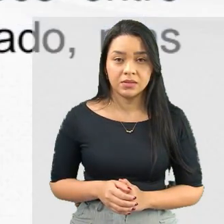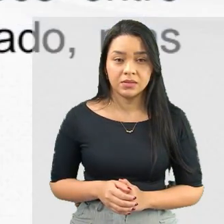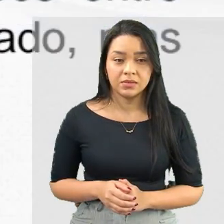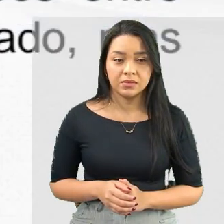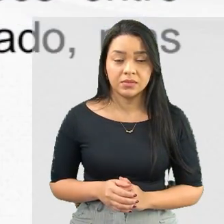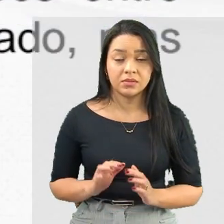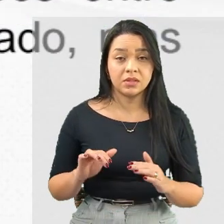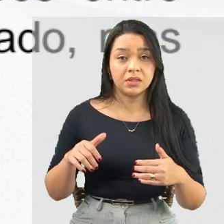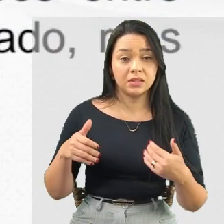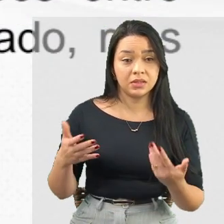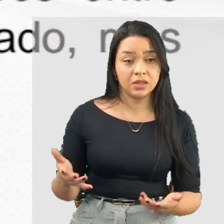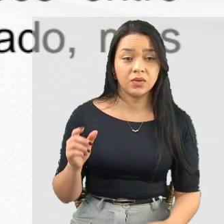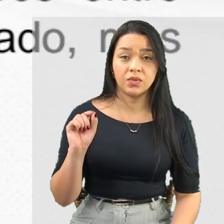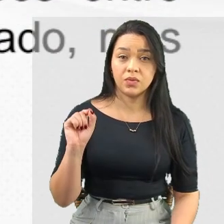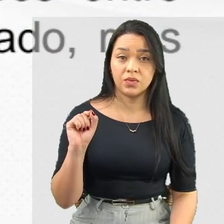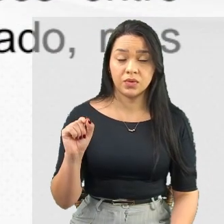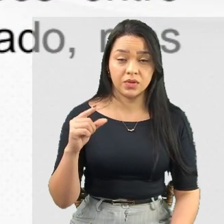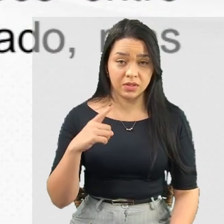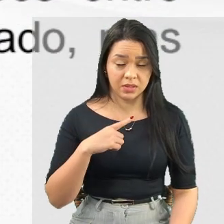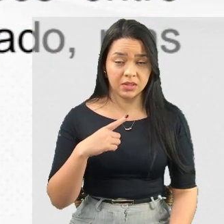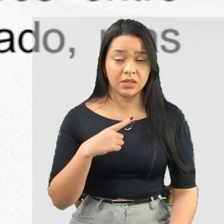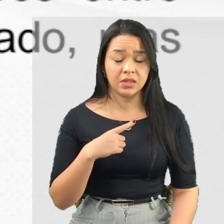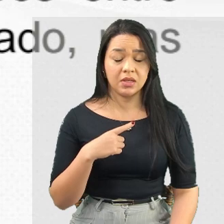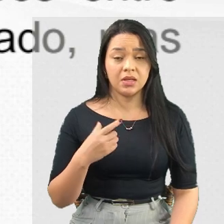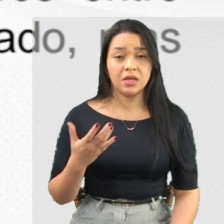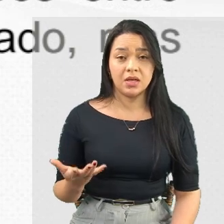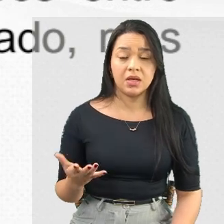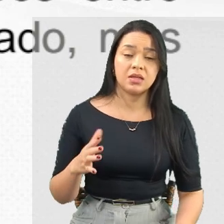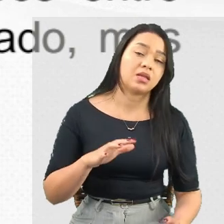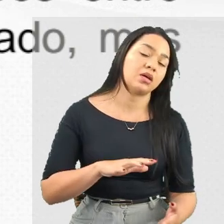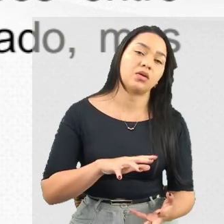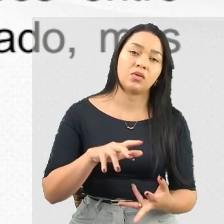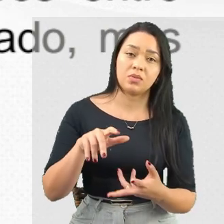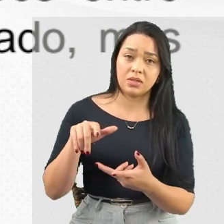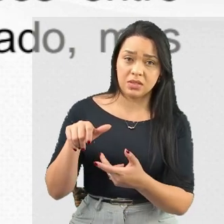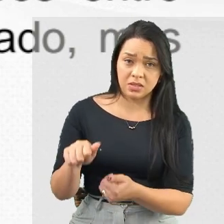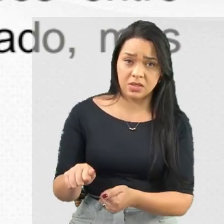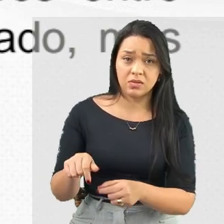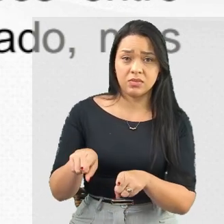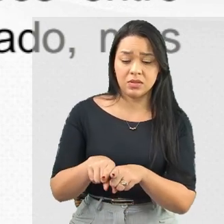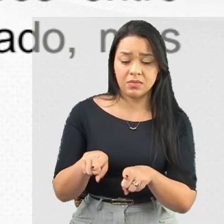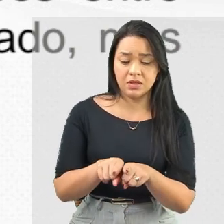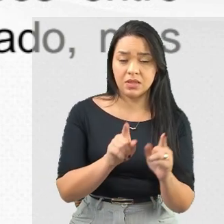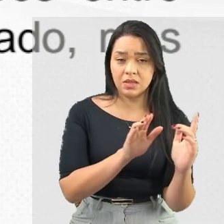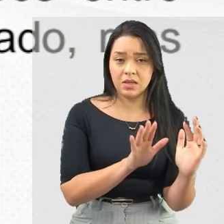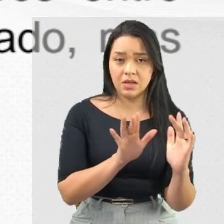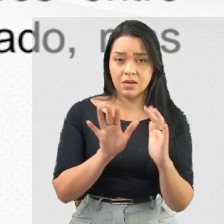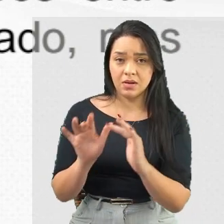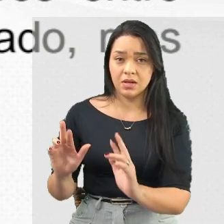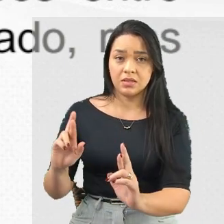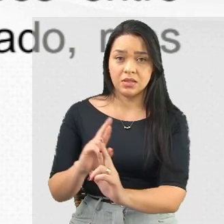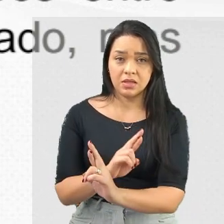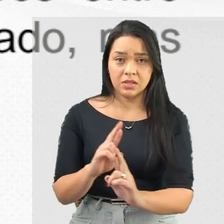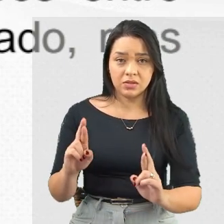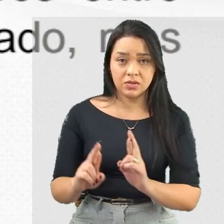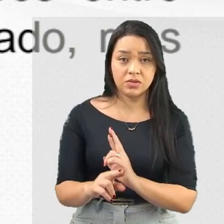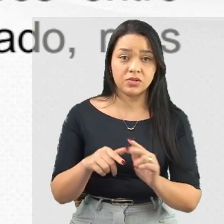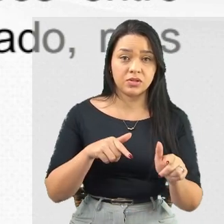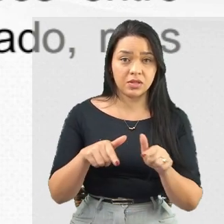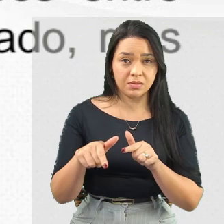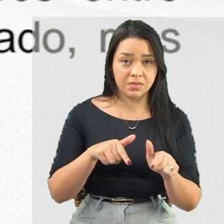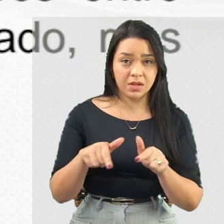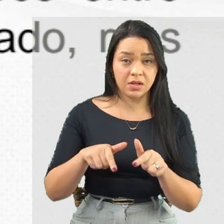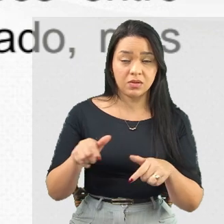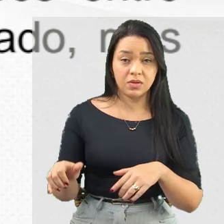Tá? Então a gente está aí diante dessa questão da globalização, da imigração, das relações de trabalho no